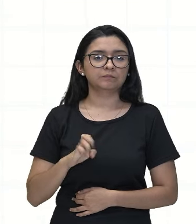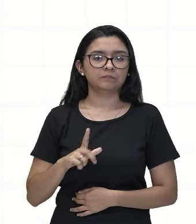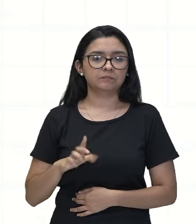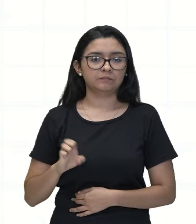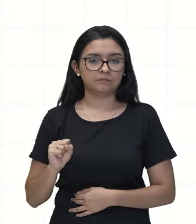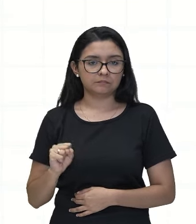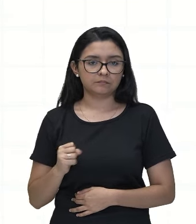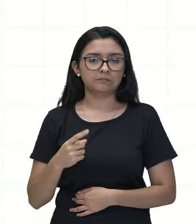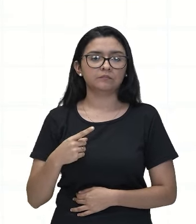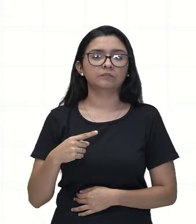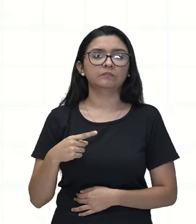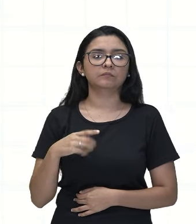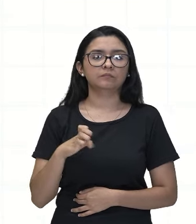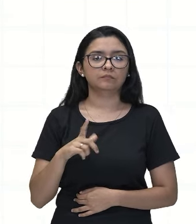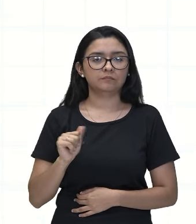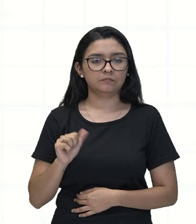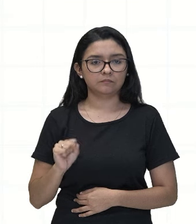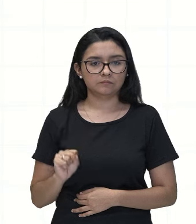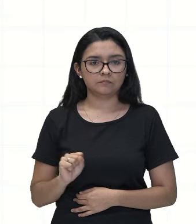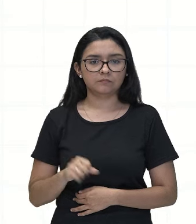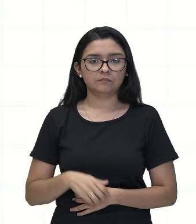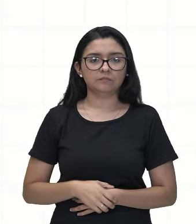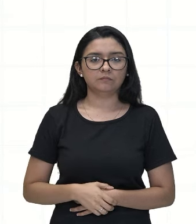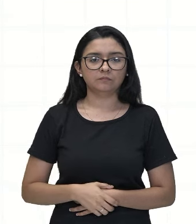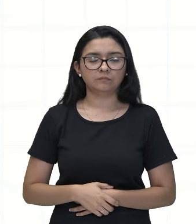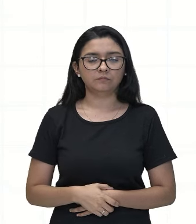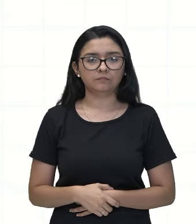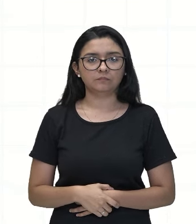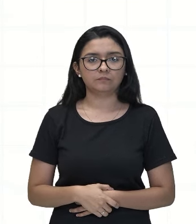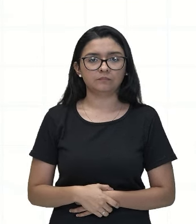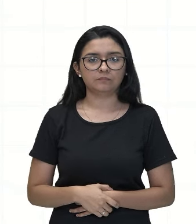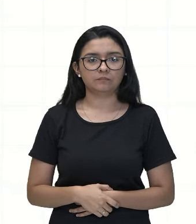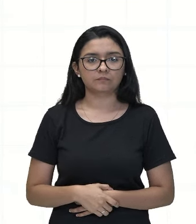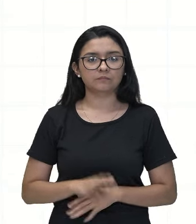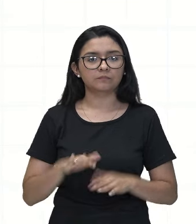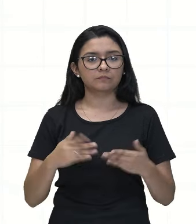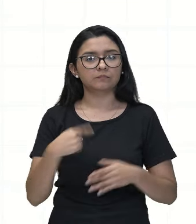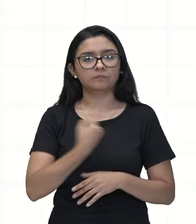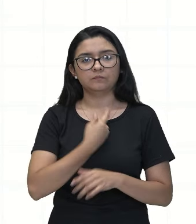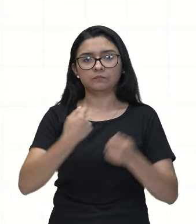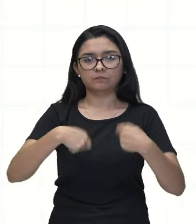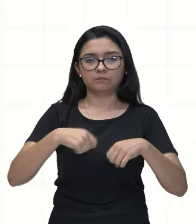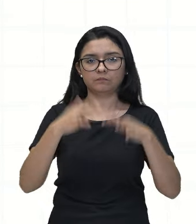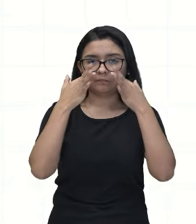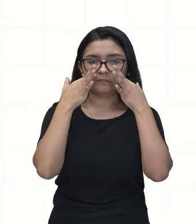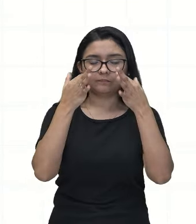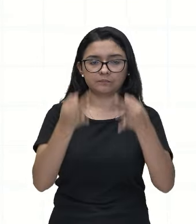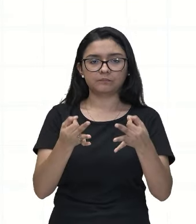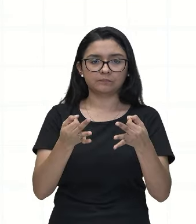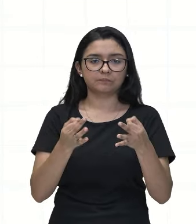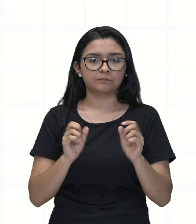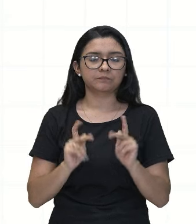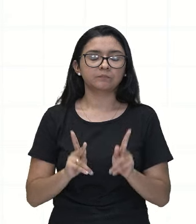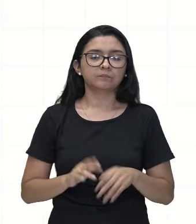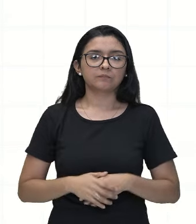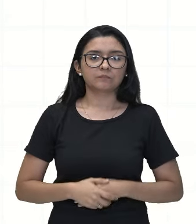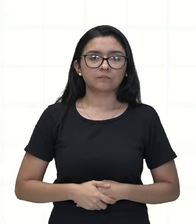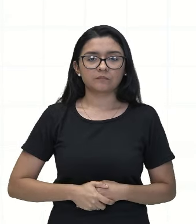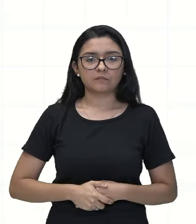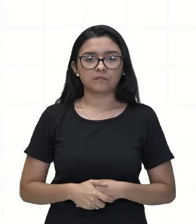elas né então isso aqui a gente precisa prestar bastante atenção tá